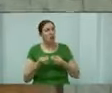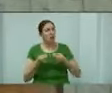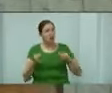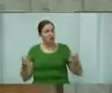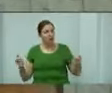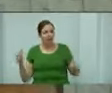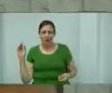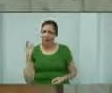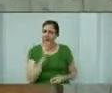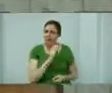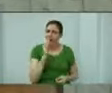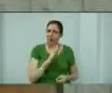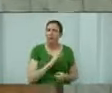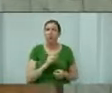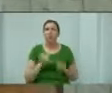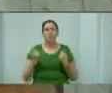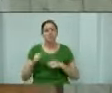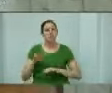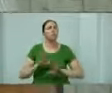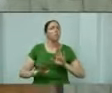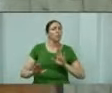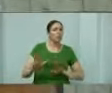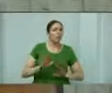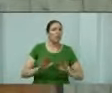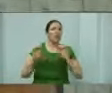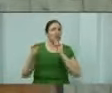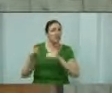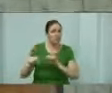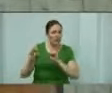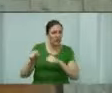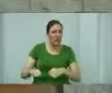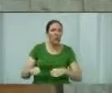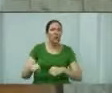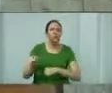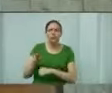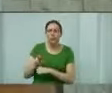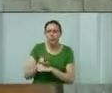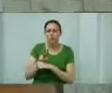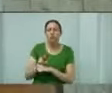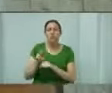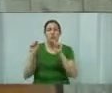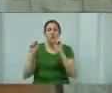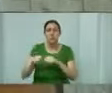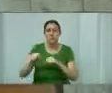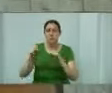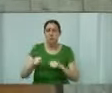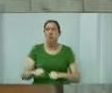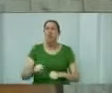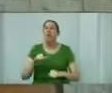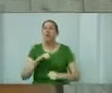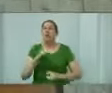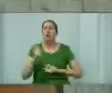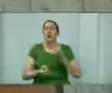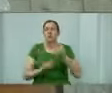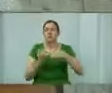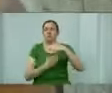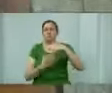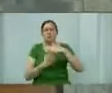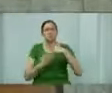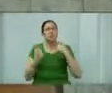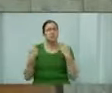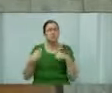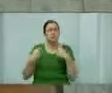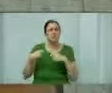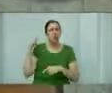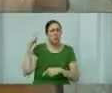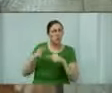importante. Tem que cuidar? Sim, tem que cuidar. Tem que fiscalizar? Tem que fiscalizar. Tem que cortar algumas empresas que querem